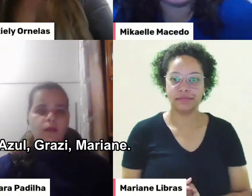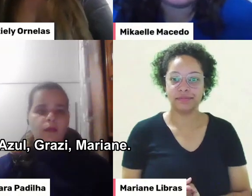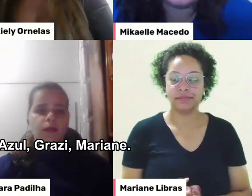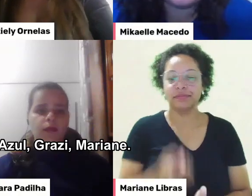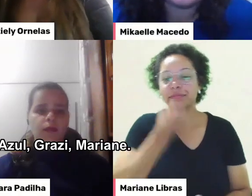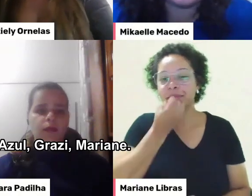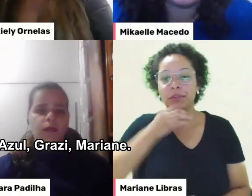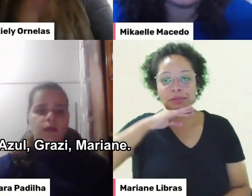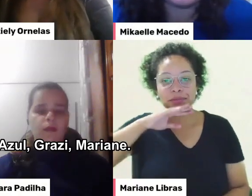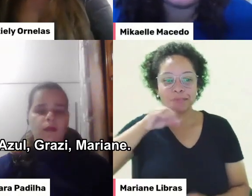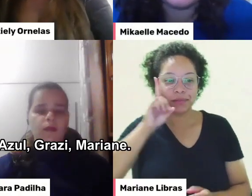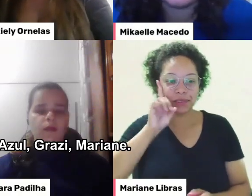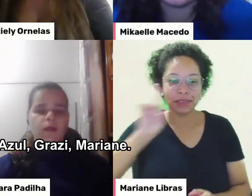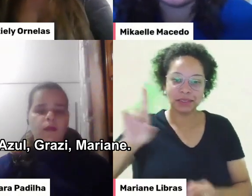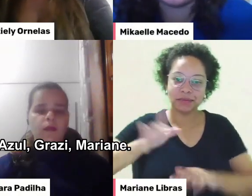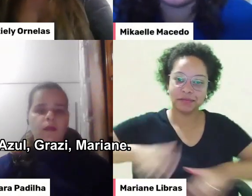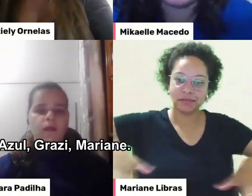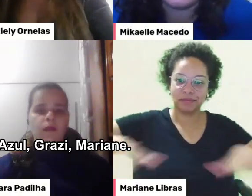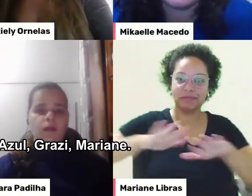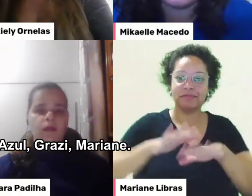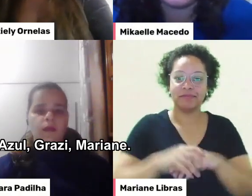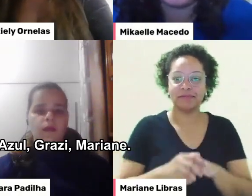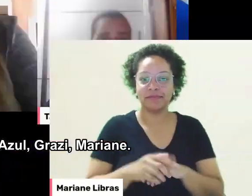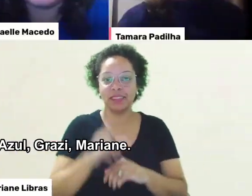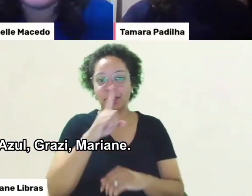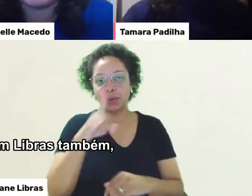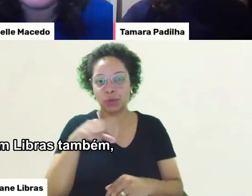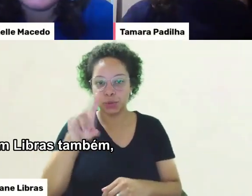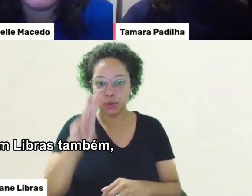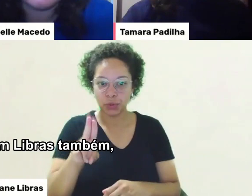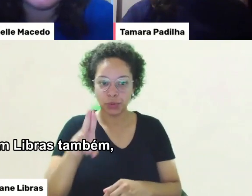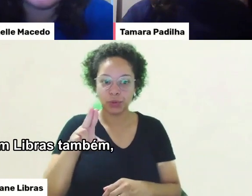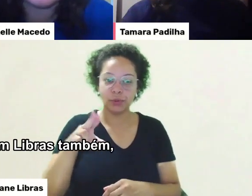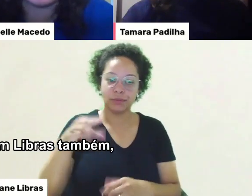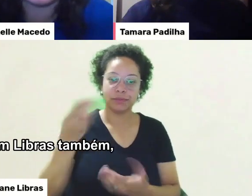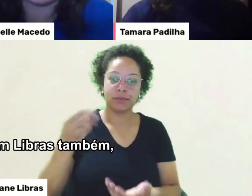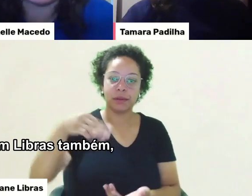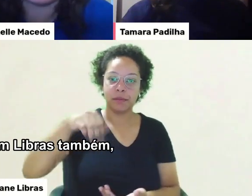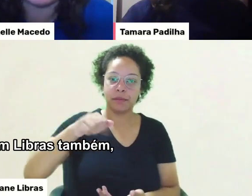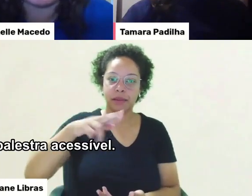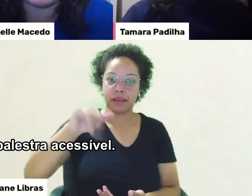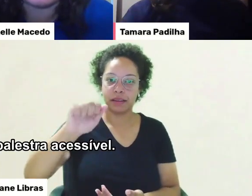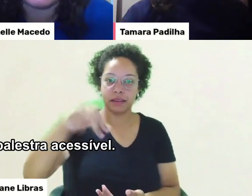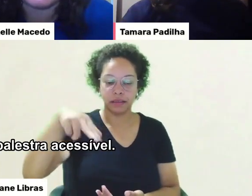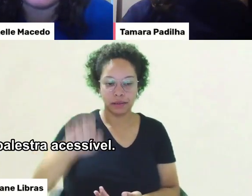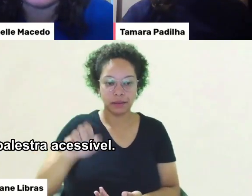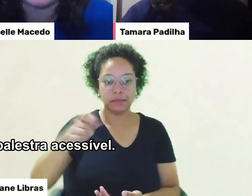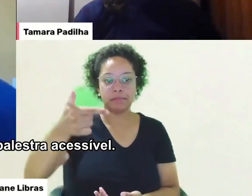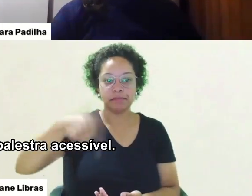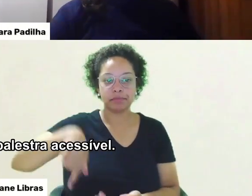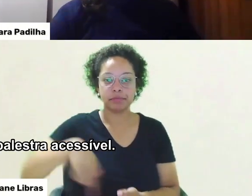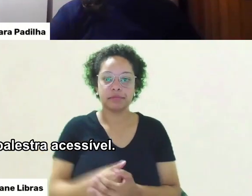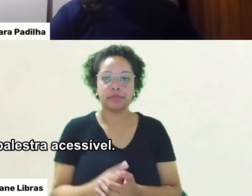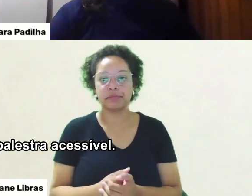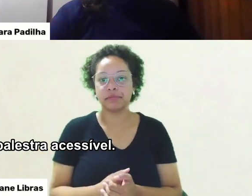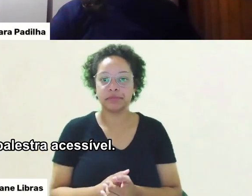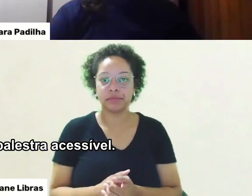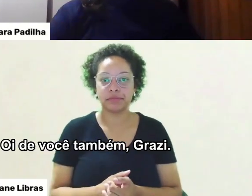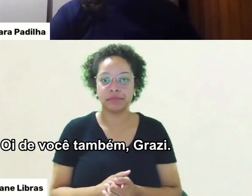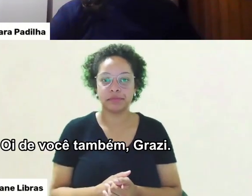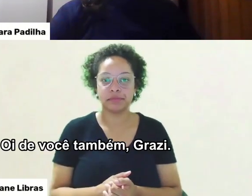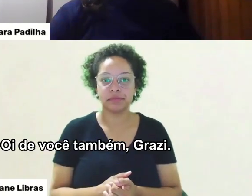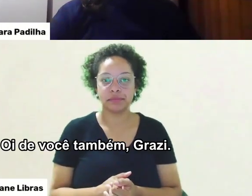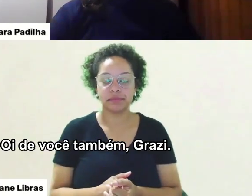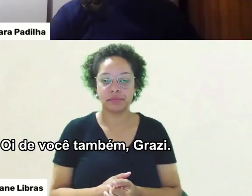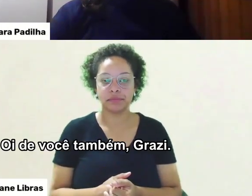Bom dia, pessoal. Bom dia, Azul, Grazi, Mariane. Obrigada pela tradução em Libras também, para deixar aqui a nossa palestra